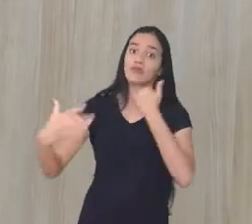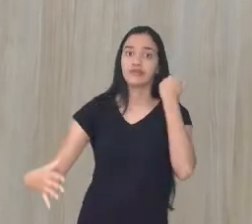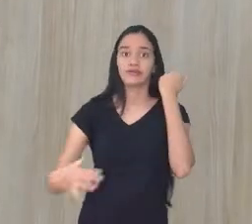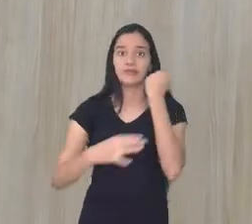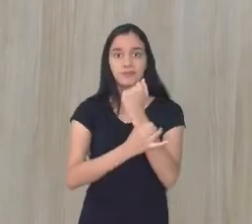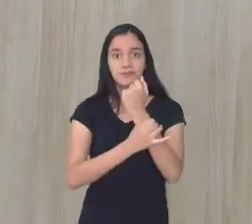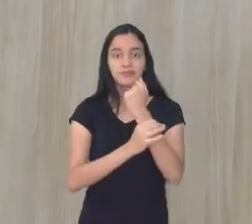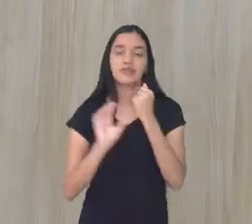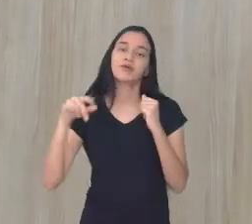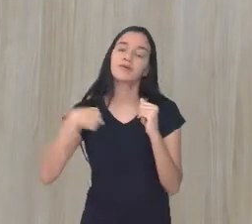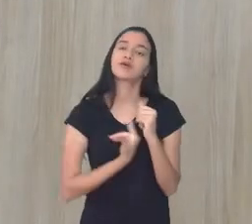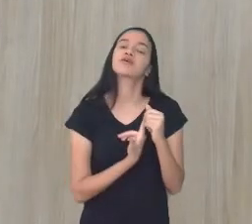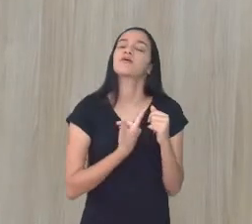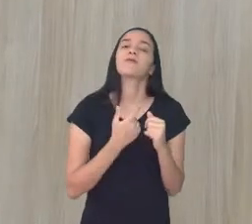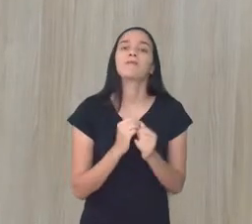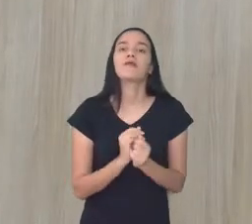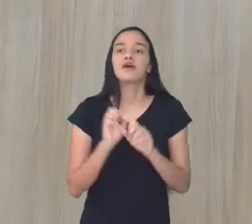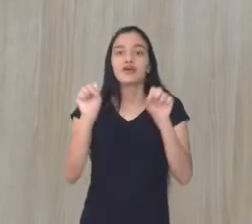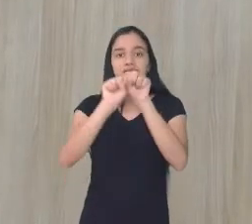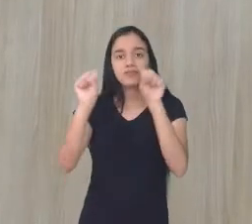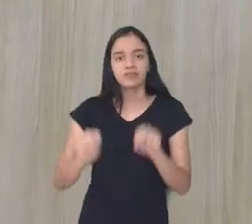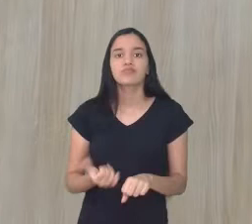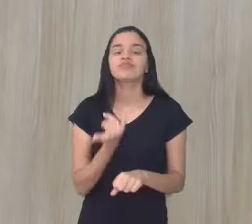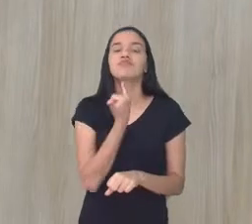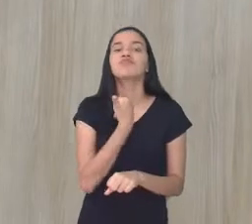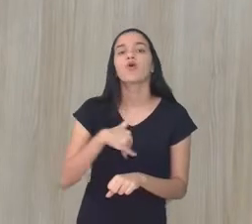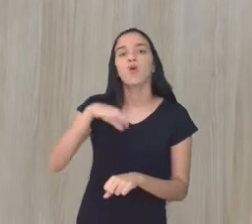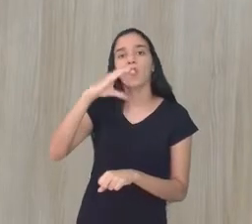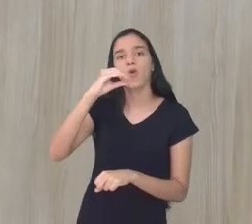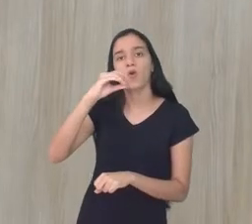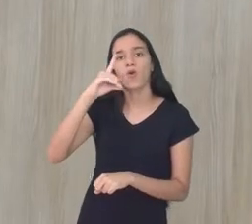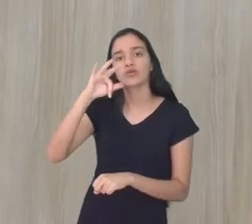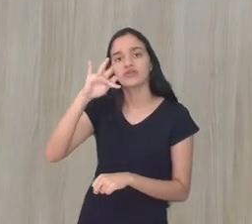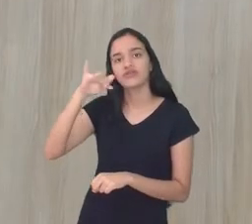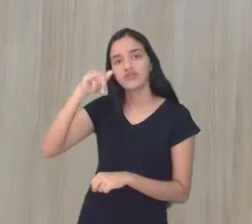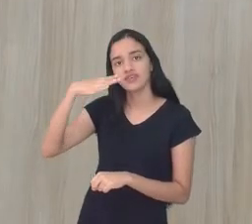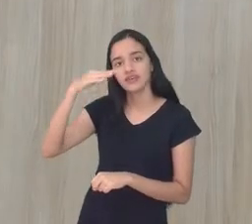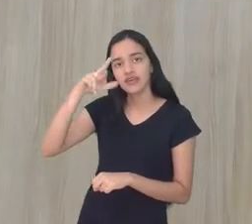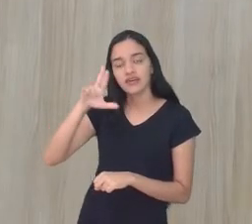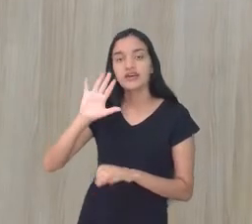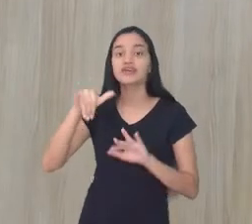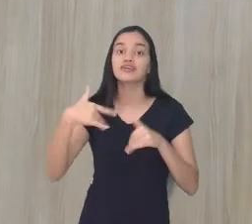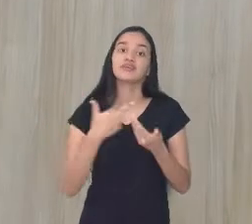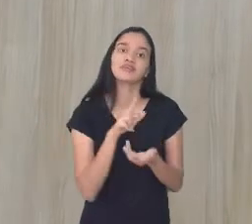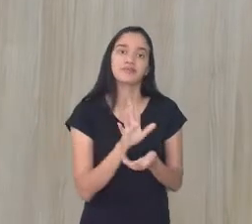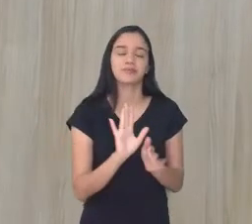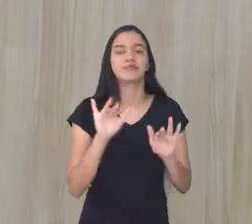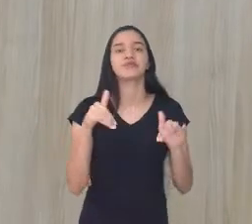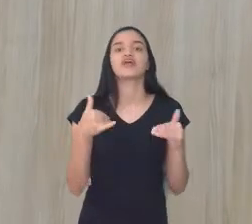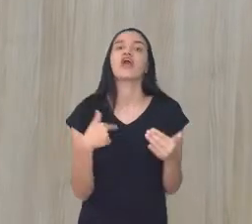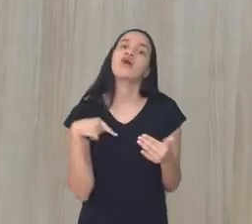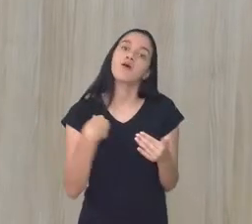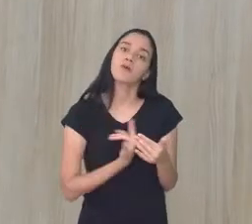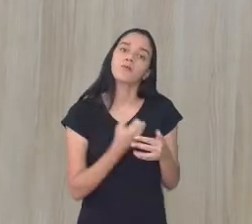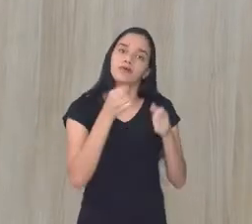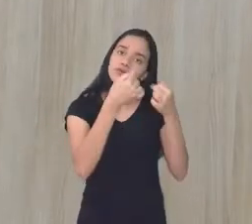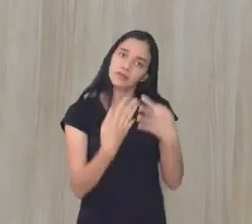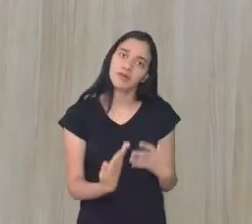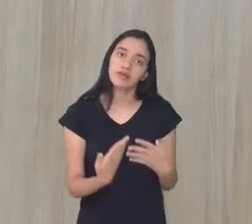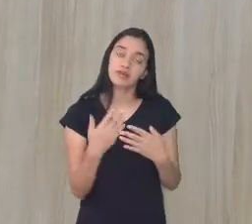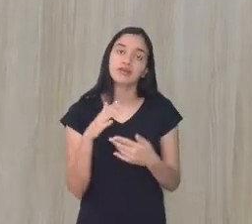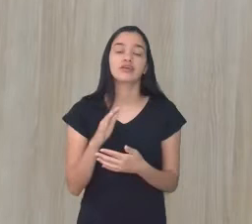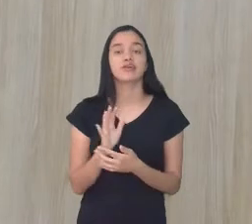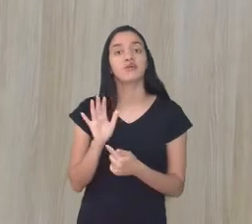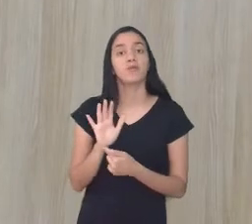para o nosso sistema nervoso codificar, interpretar e dar uma resposta. Como essa que eu disse a vocês,